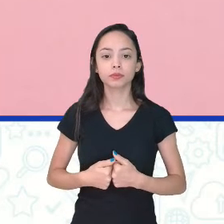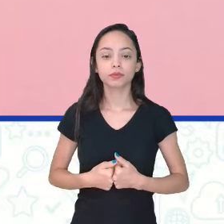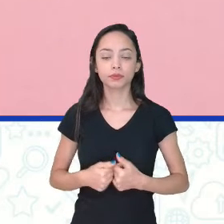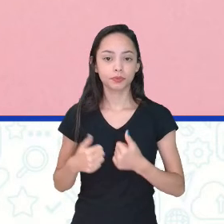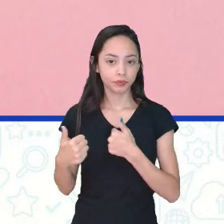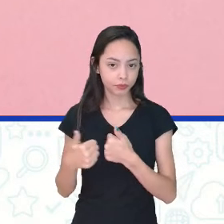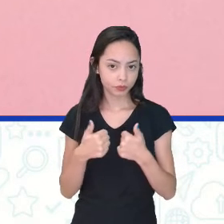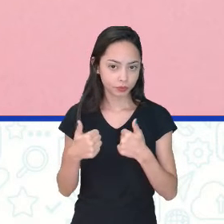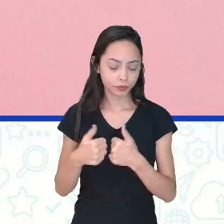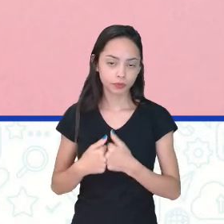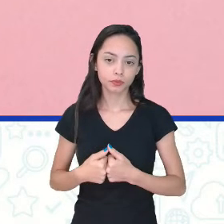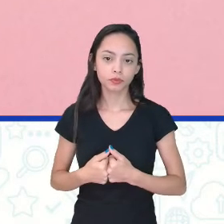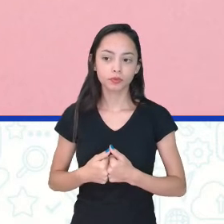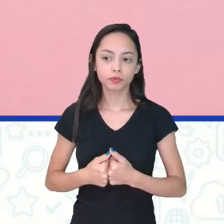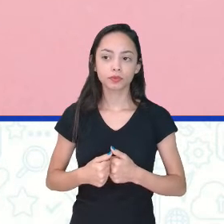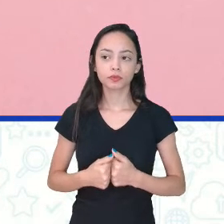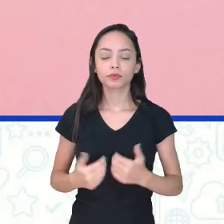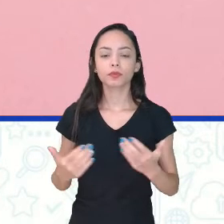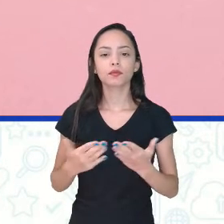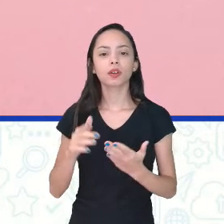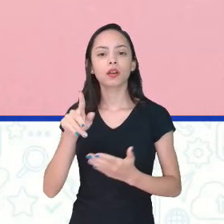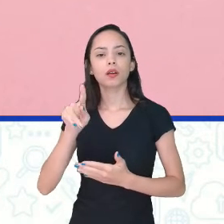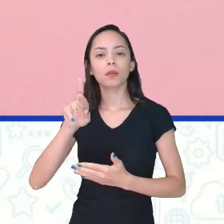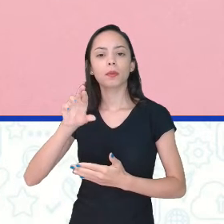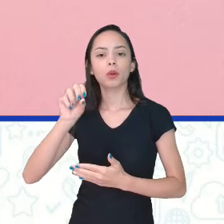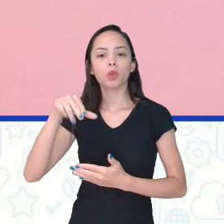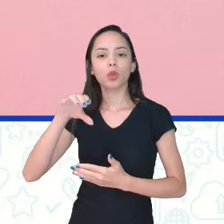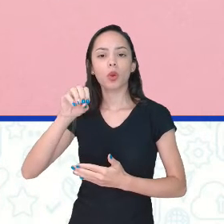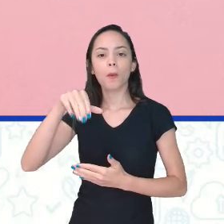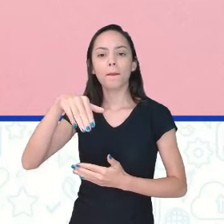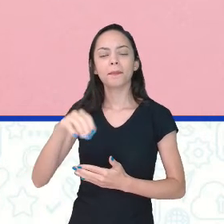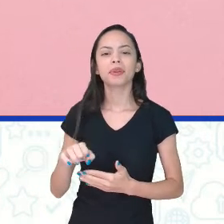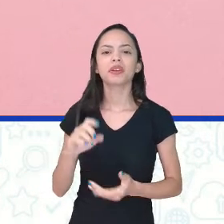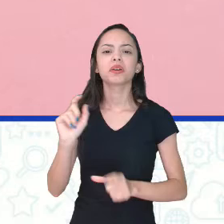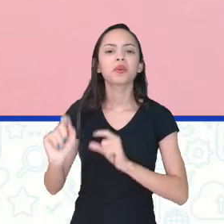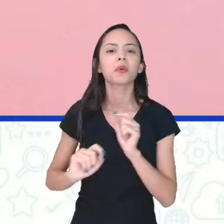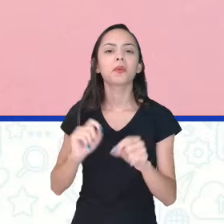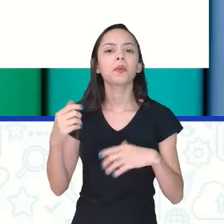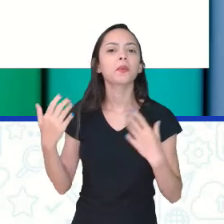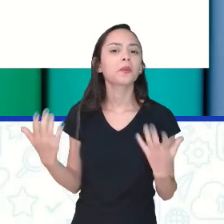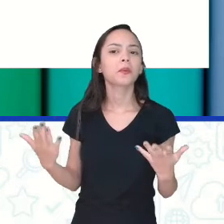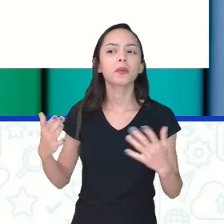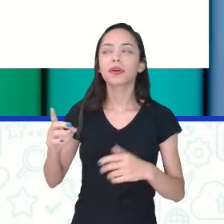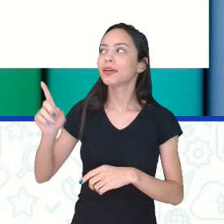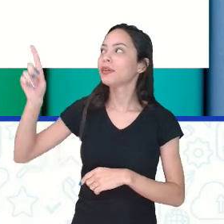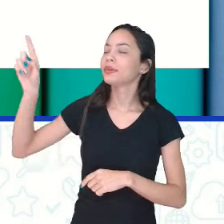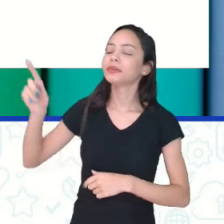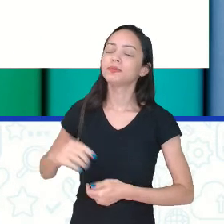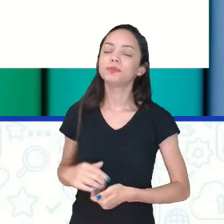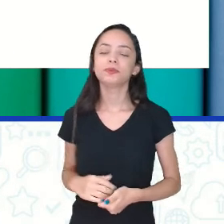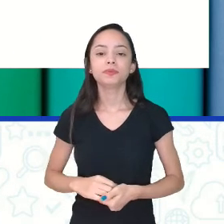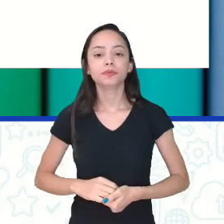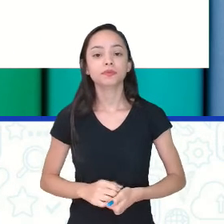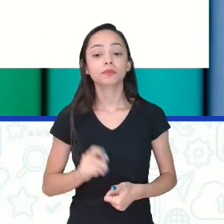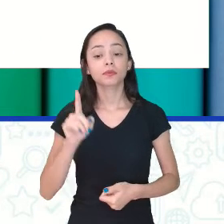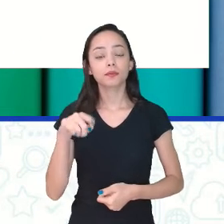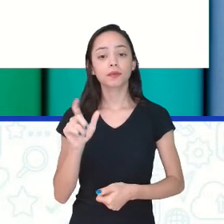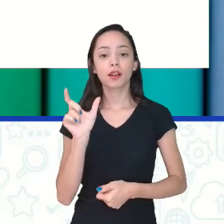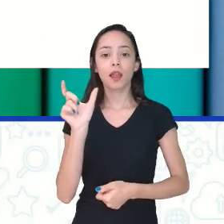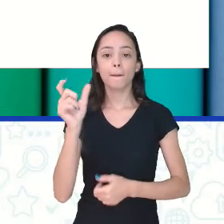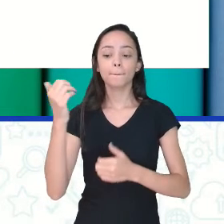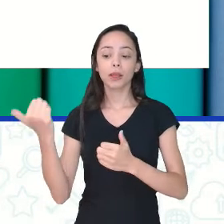Tá? E o pronome? E o pronome pessoal? O pronome é a palavra